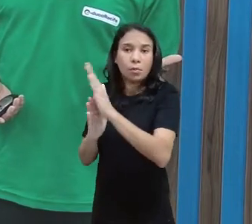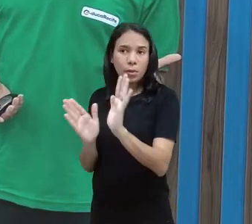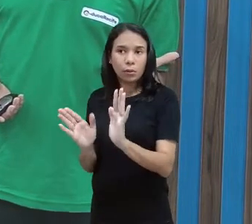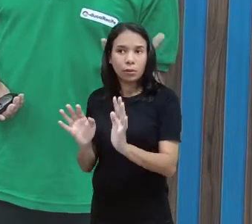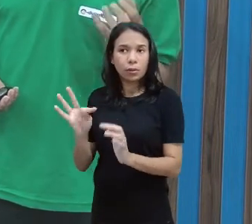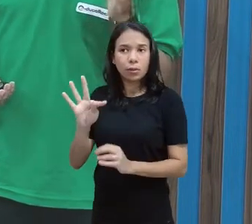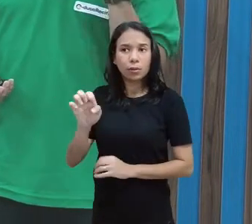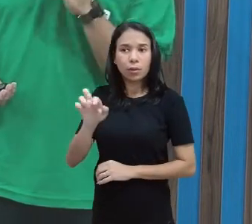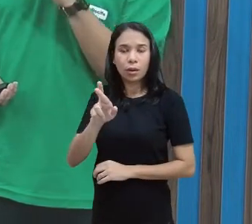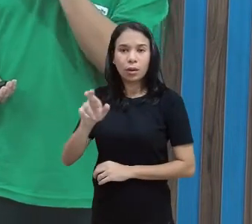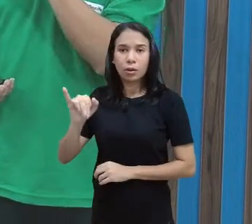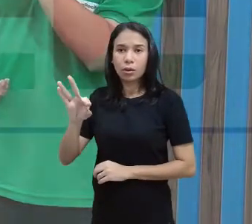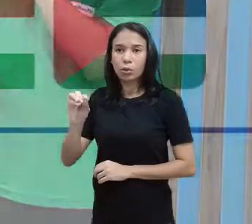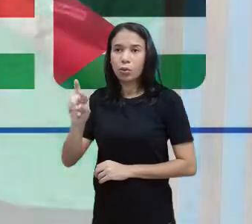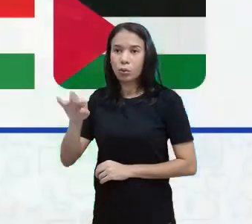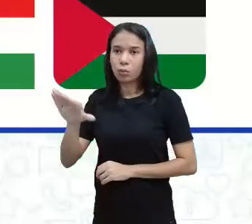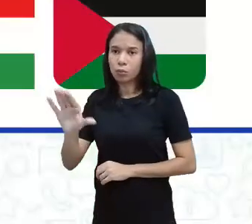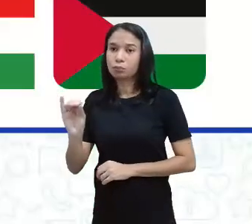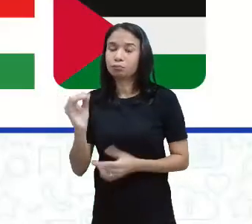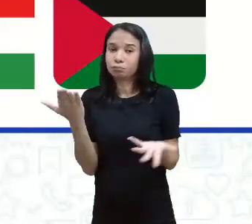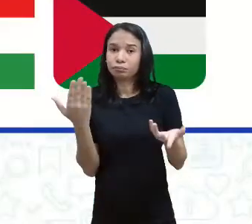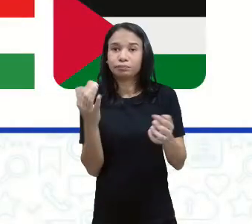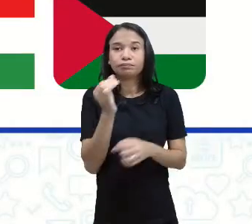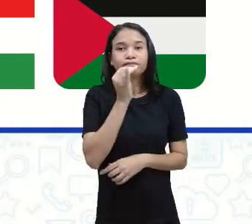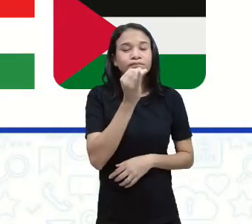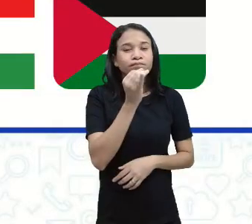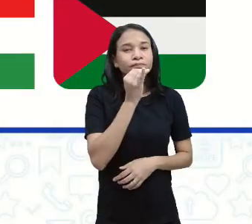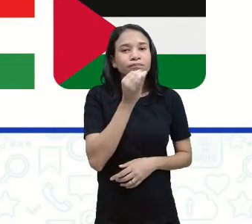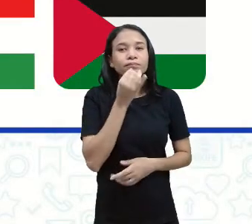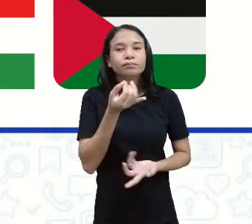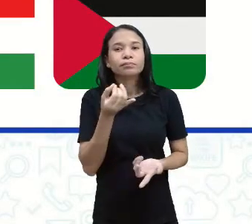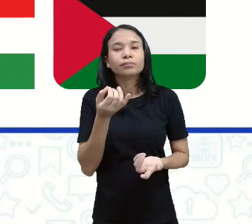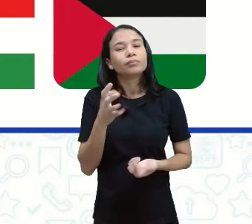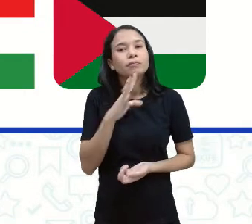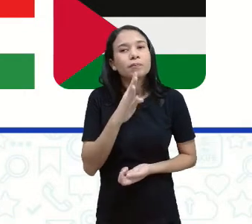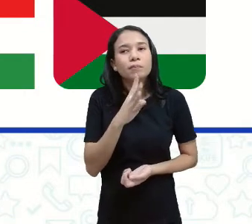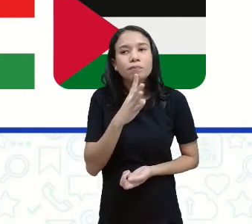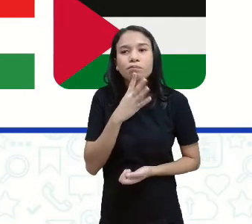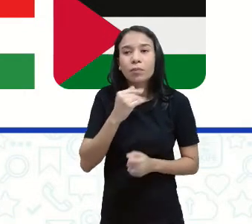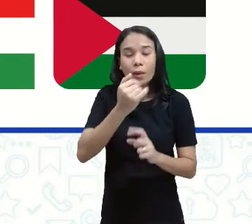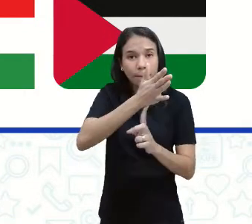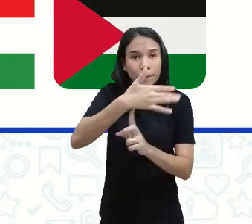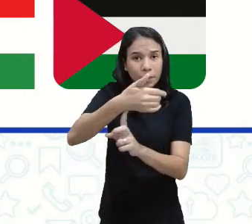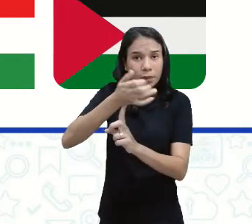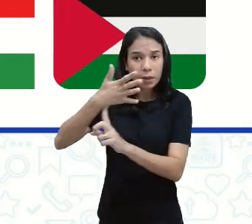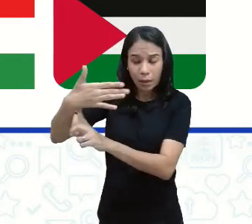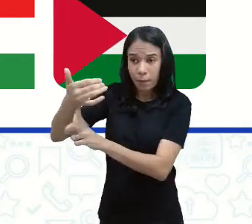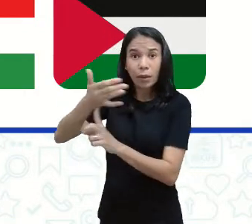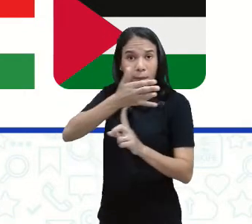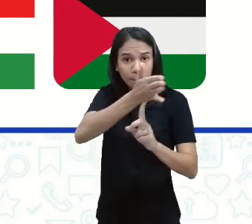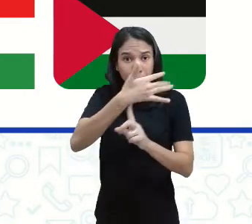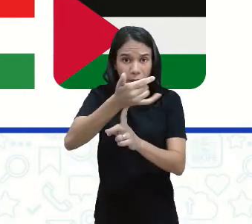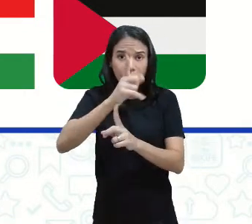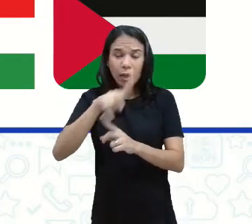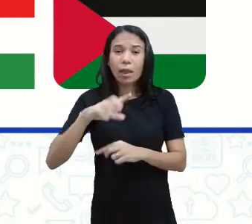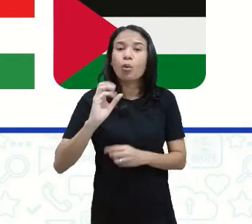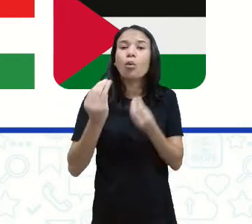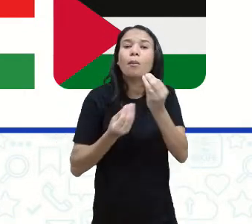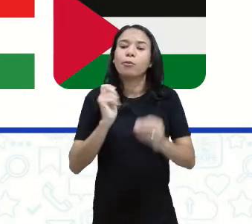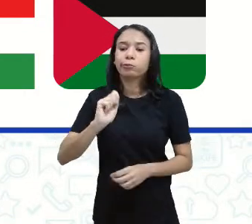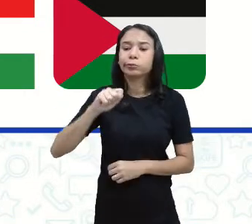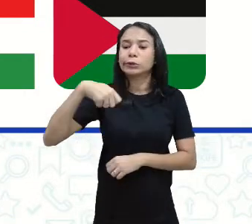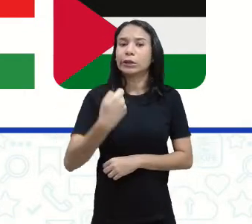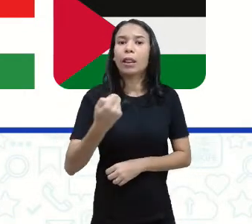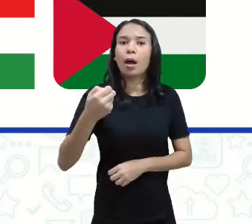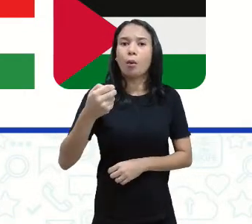territórios, né? E vocês sabem por acaso de onde são essas bandeiras, né? Bandeiras são os principais símbolos